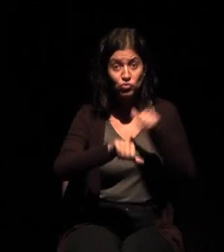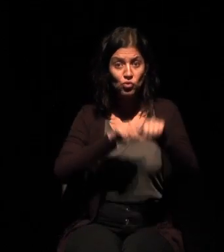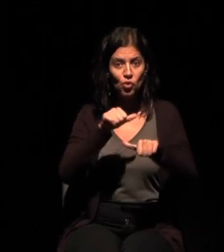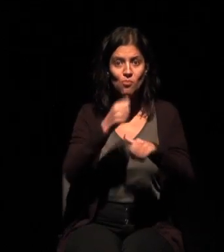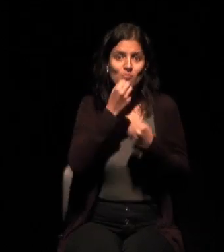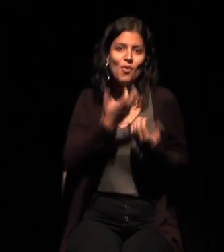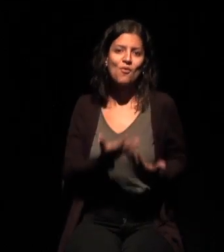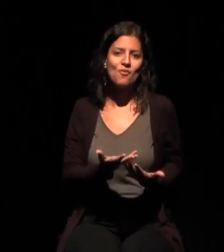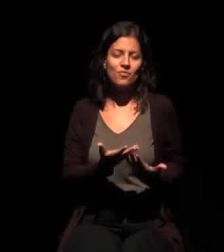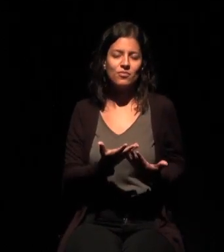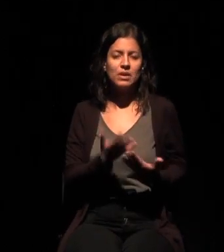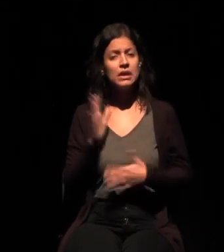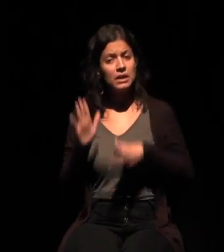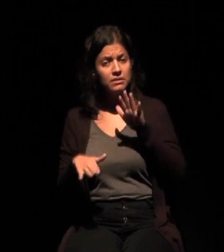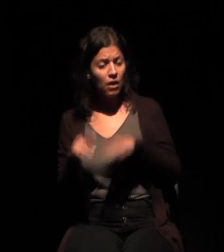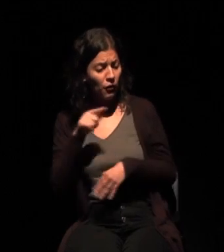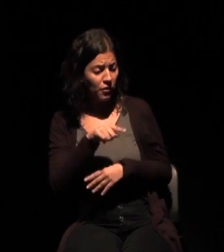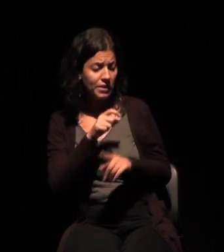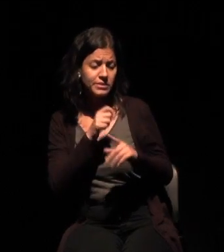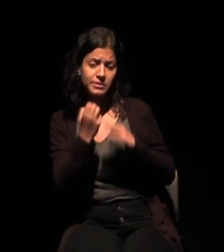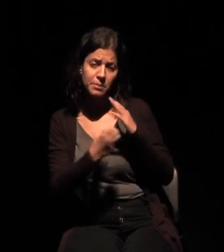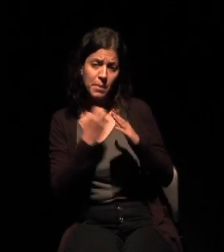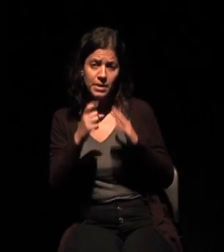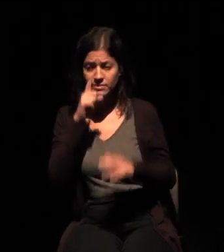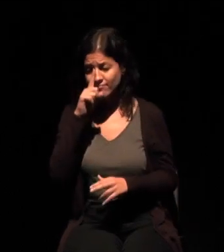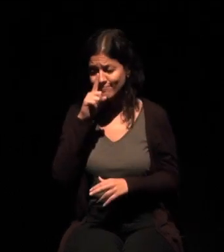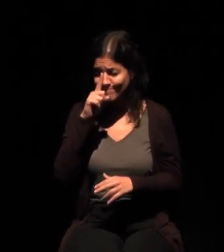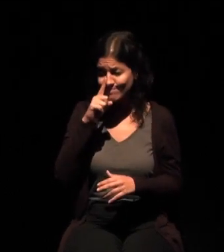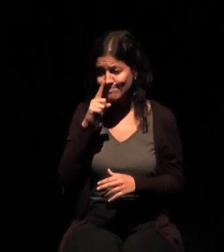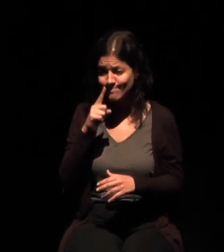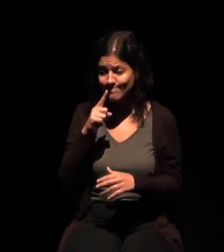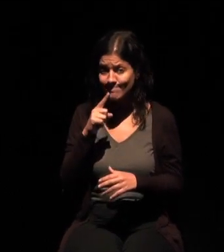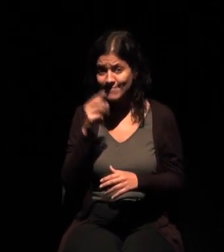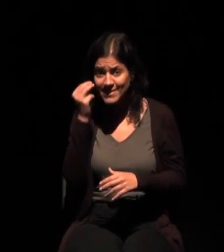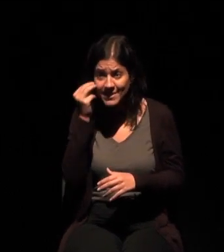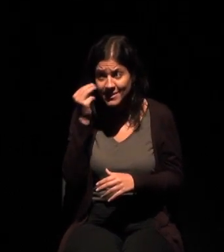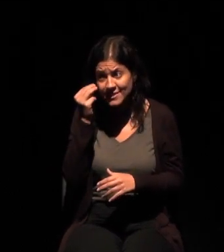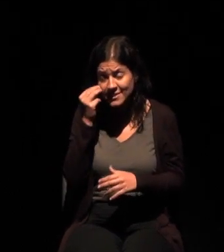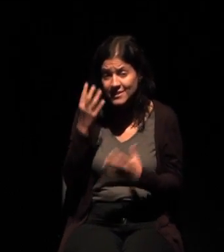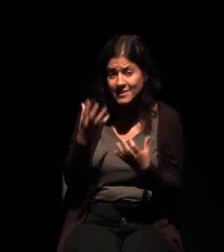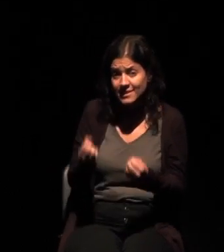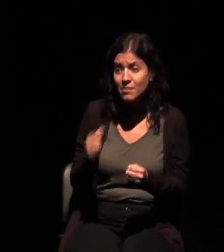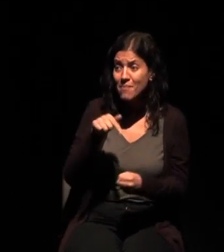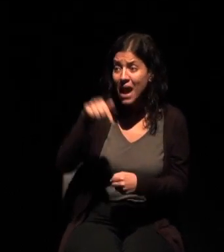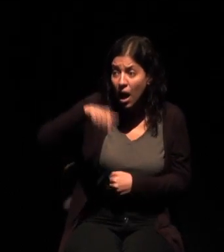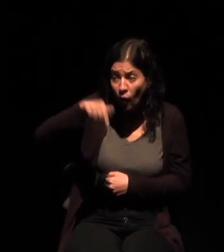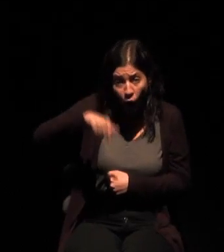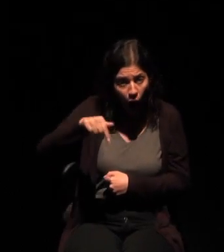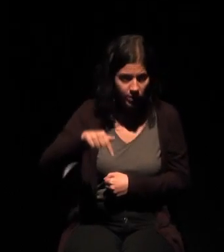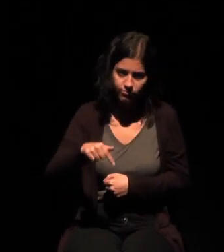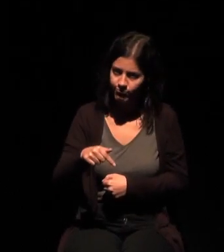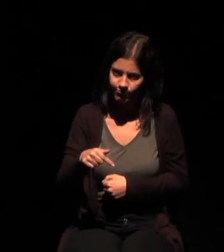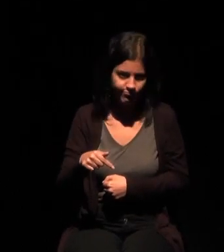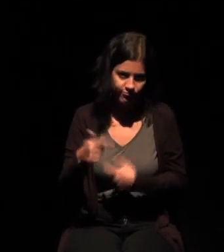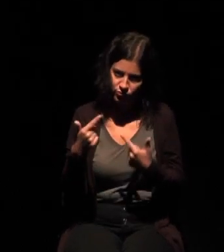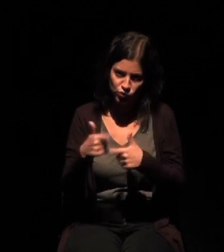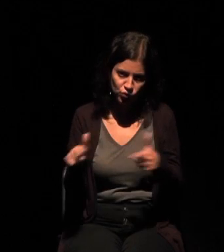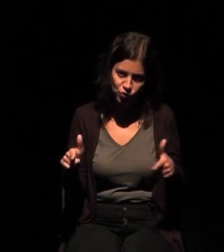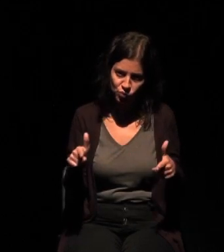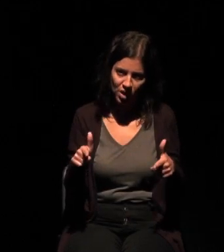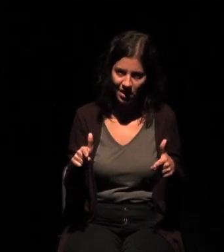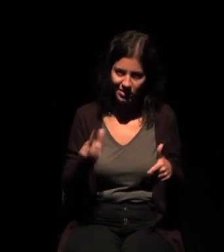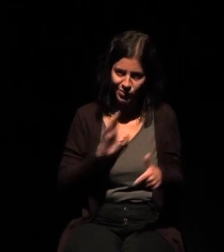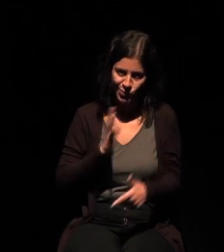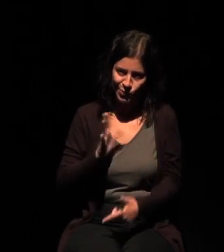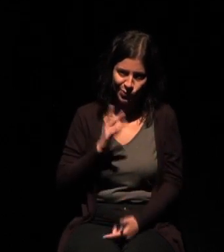empresas precisam em 2010 risco mas para já não assumem e não é provavelmente hoje